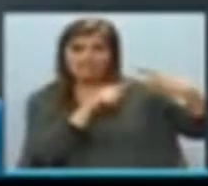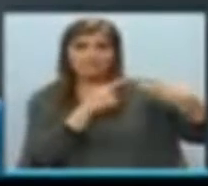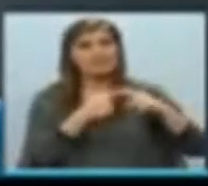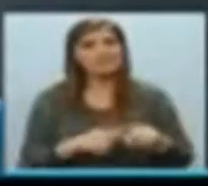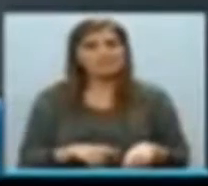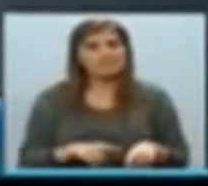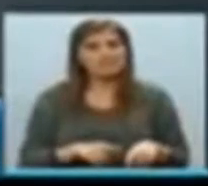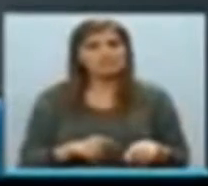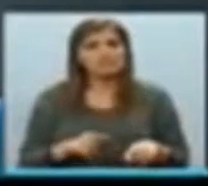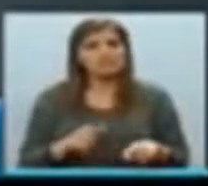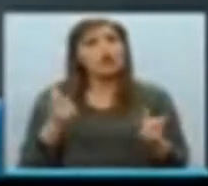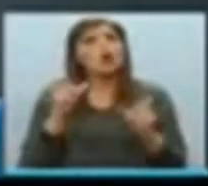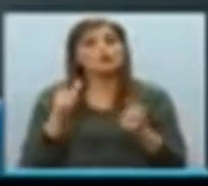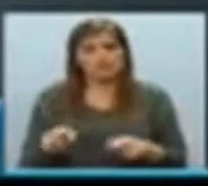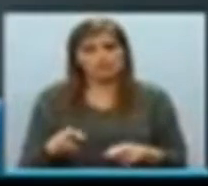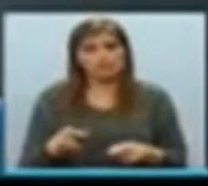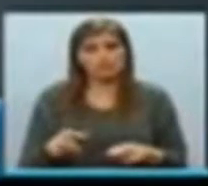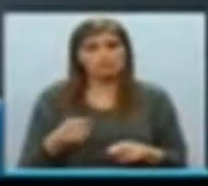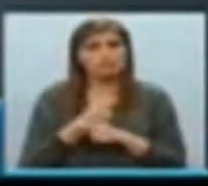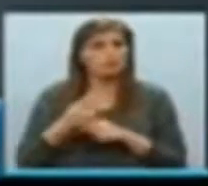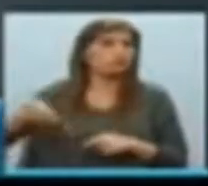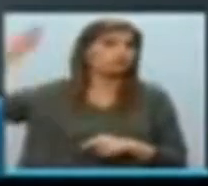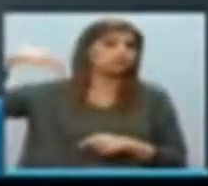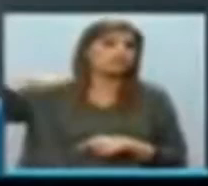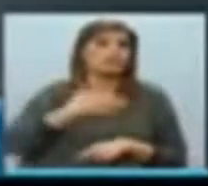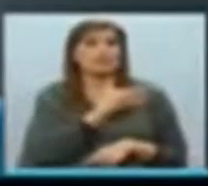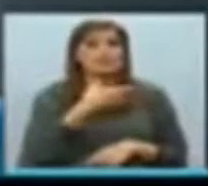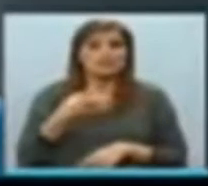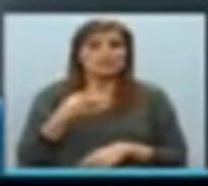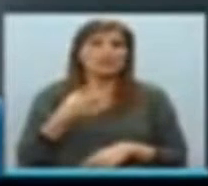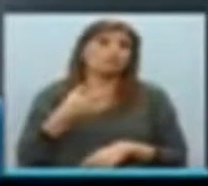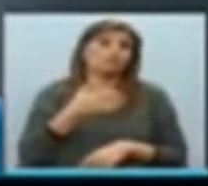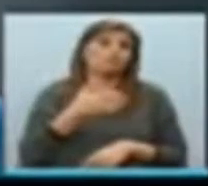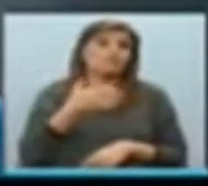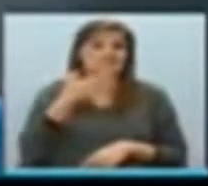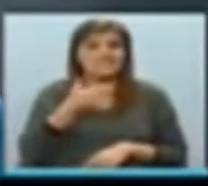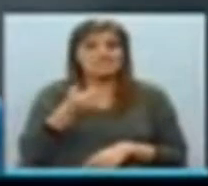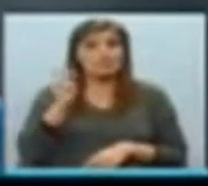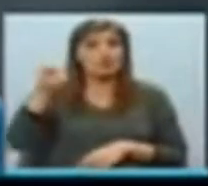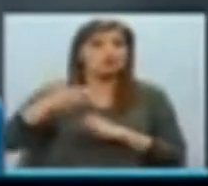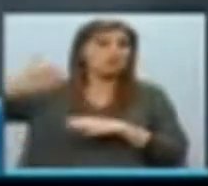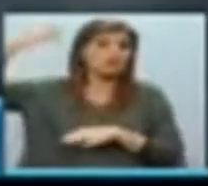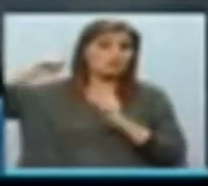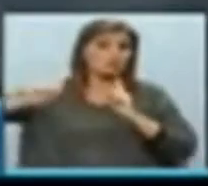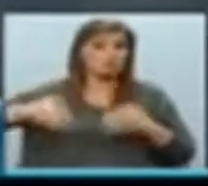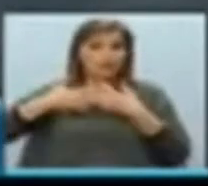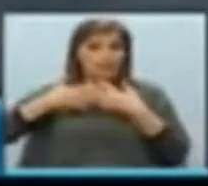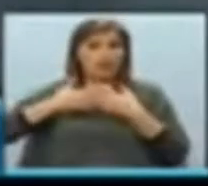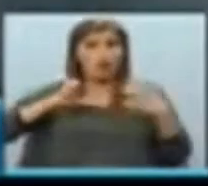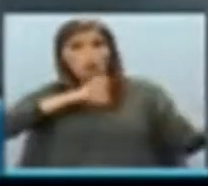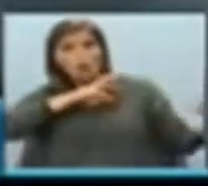de contexto de contexto daquela é naquela época né 75 anos quando começou a segunda guerra a gente tinha um conflito dentro da europa